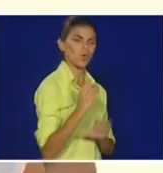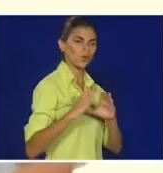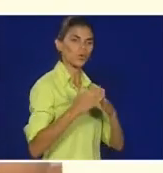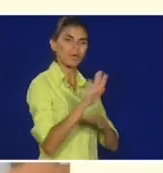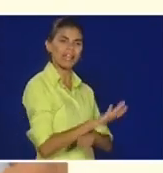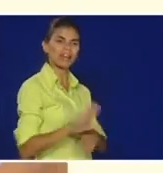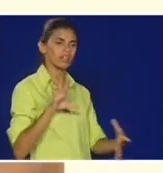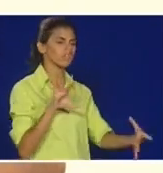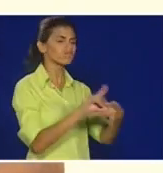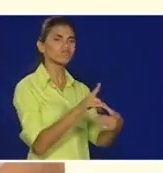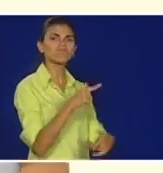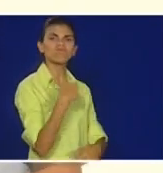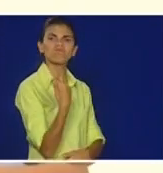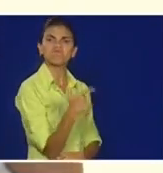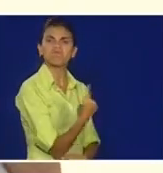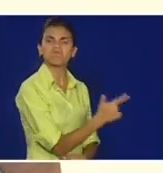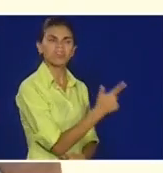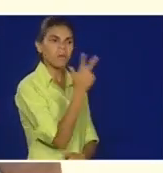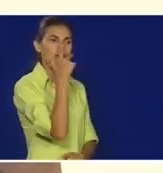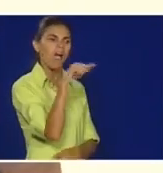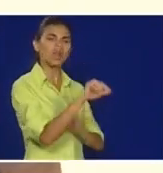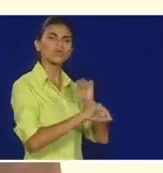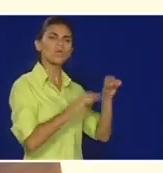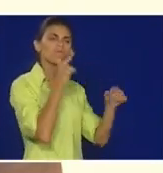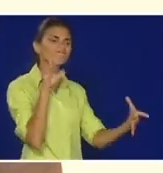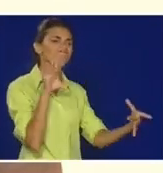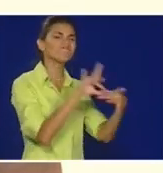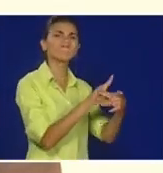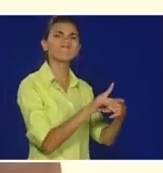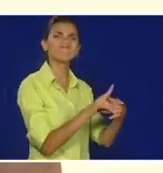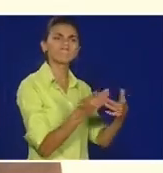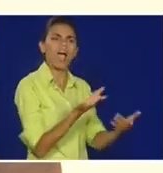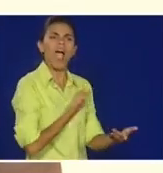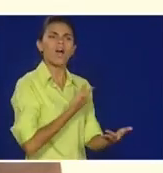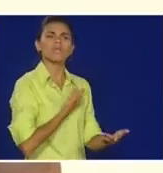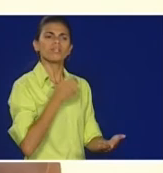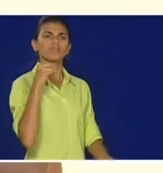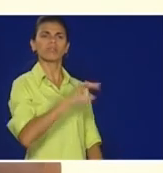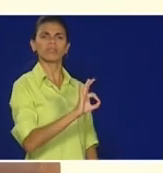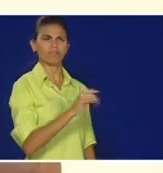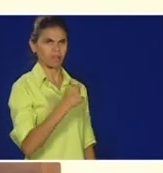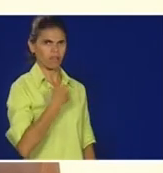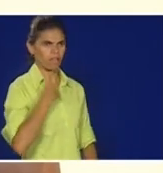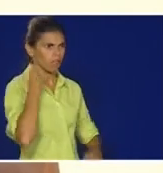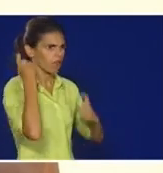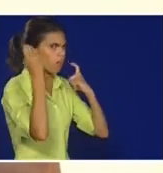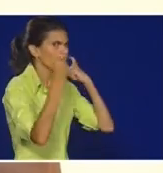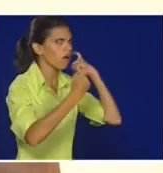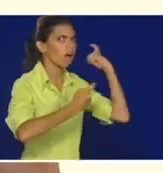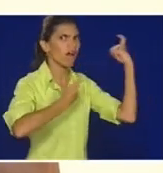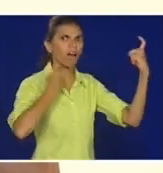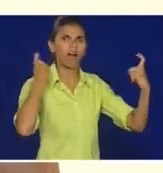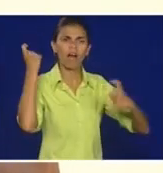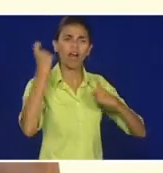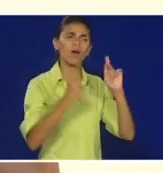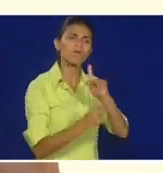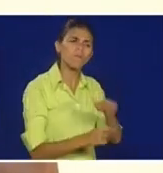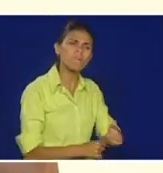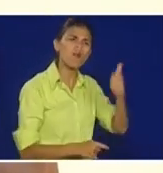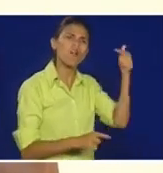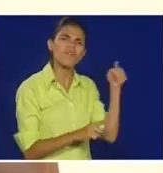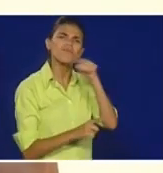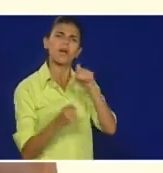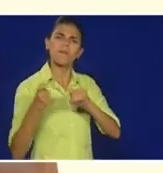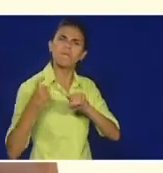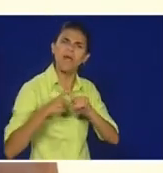Era como se ele não conseguisse fazer amigos. Aí nós ficamos preocupadas, ela até nos sugeriu que levasse um otorrino,